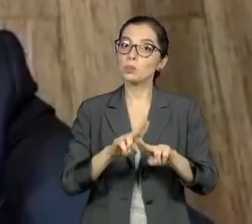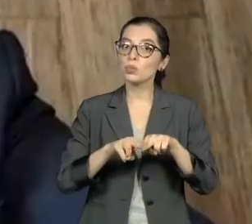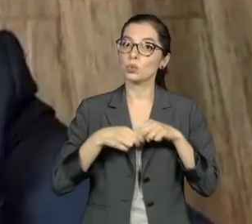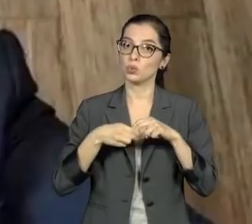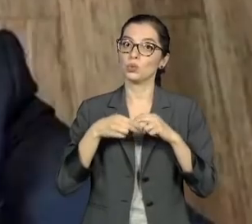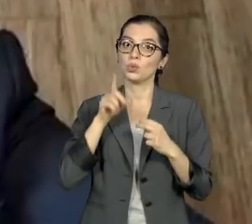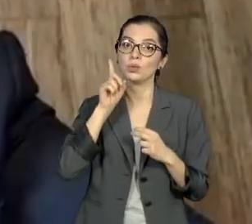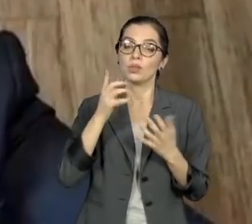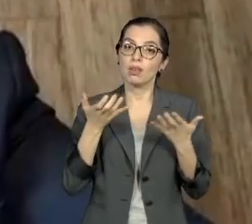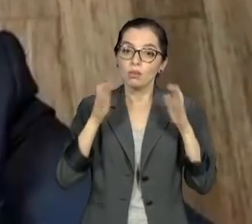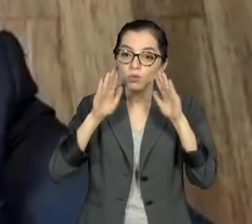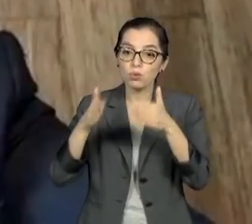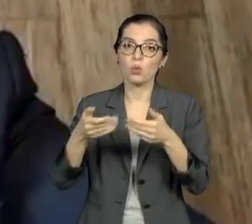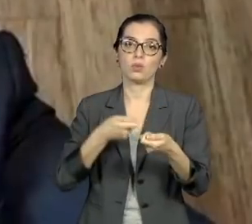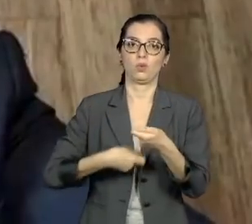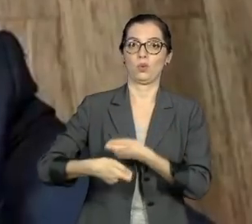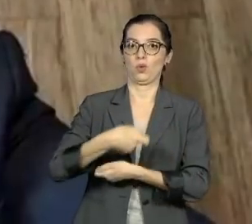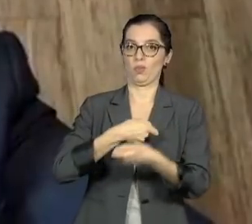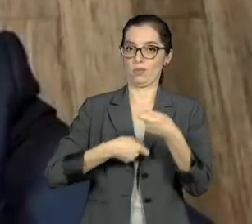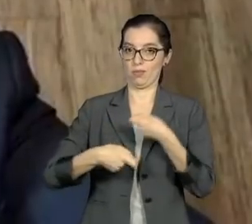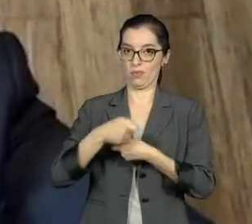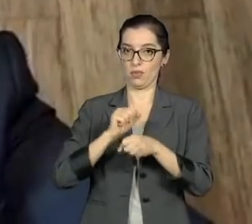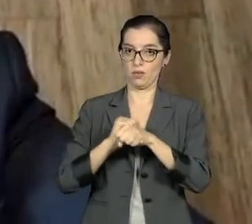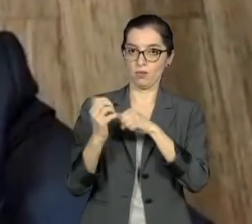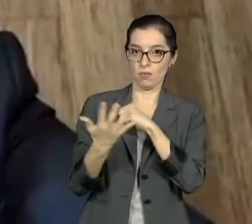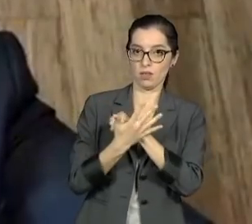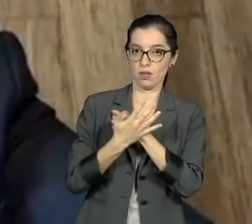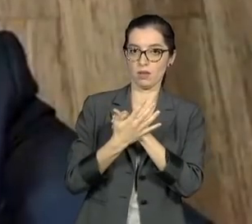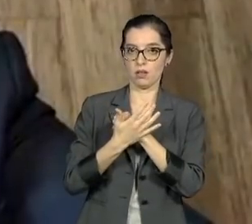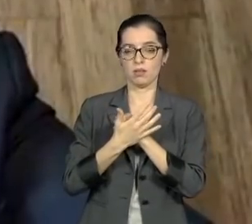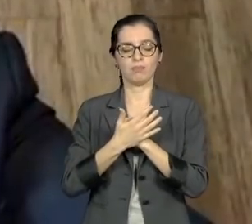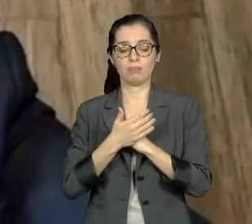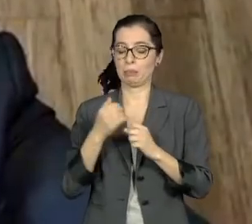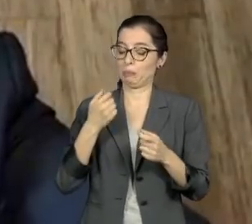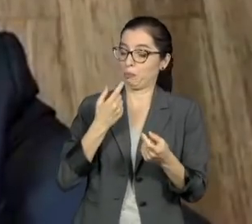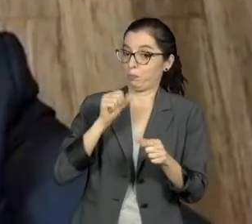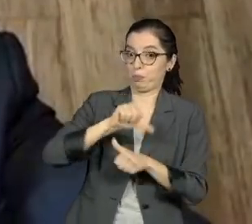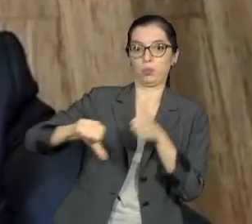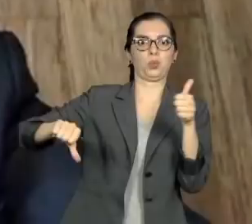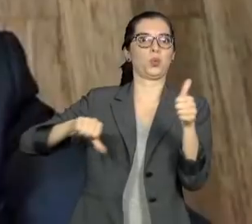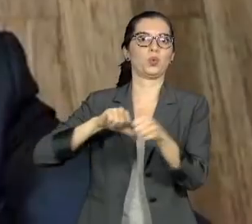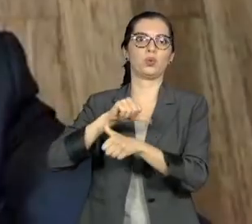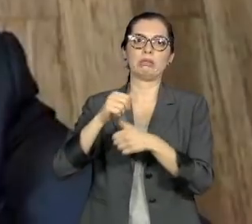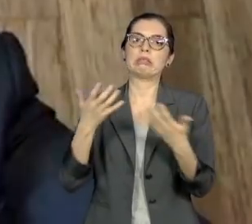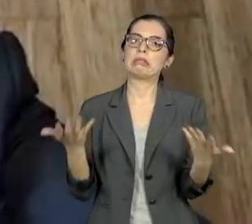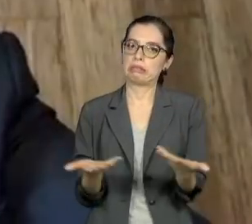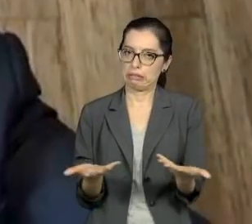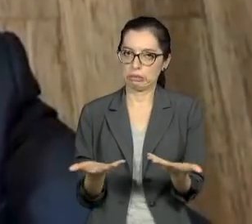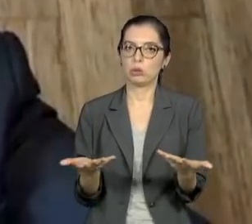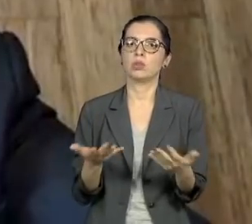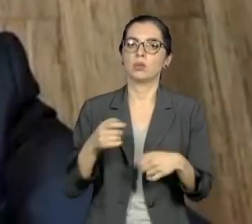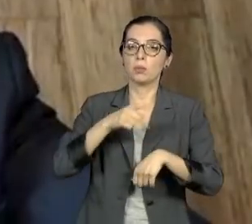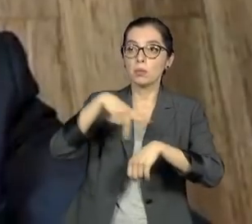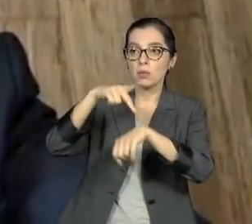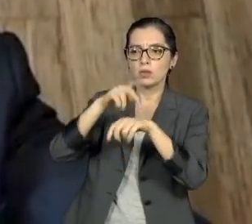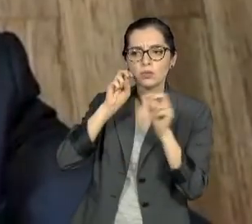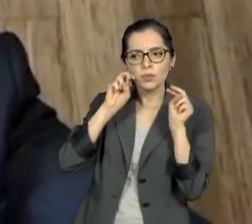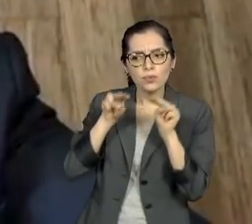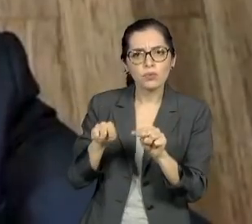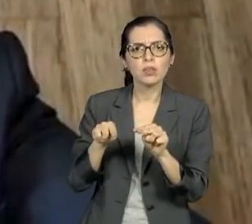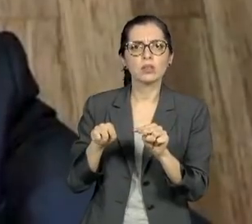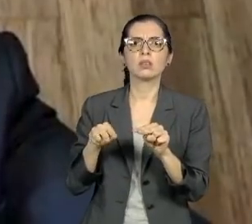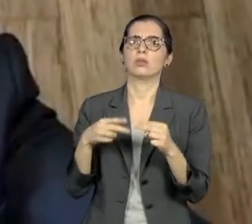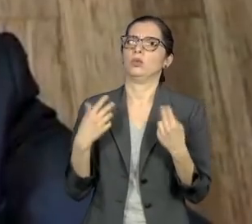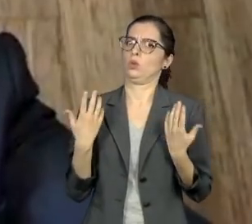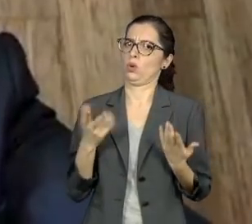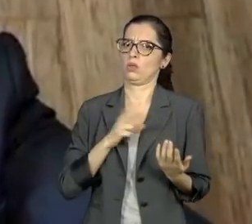economia. Com a pandemia, isso mudou radicalmente. Obviamente, a economia está sofrendo muito, assim como diversos países, e pior, né? Os